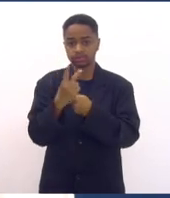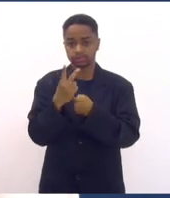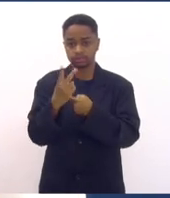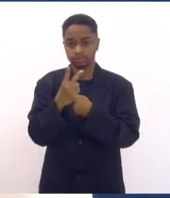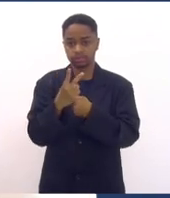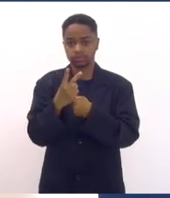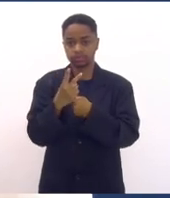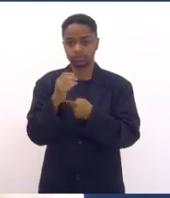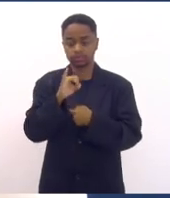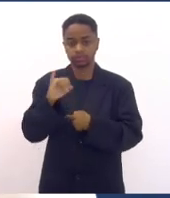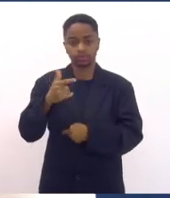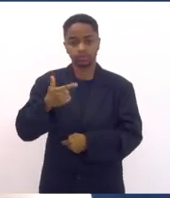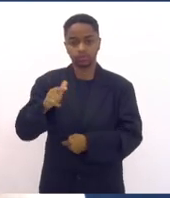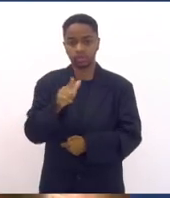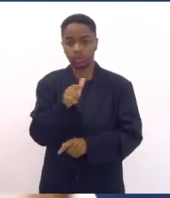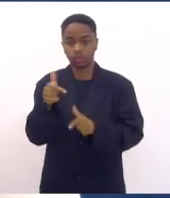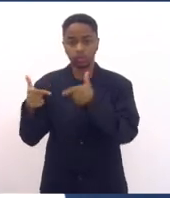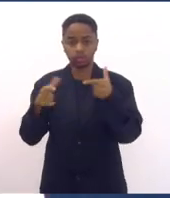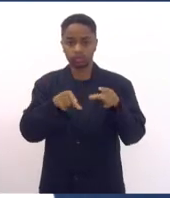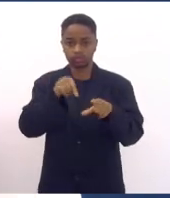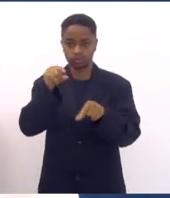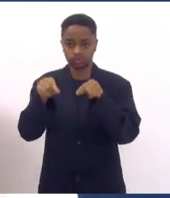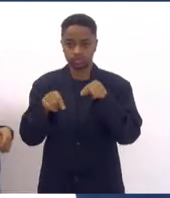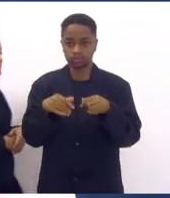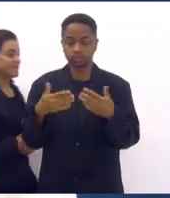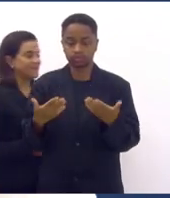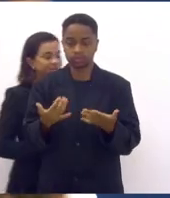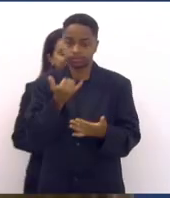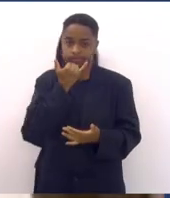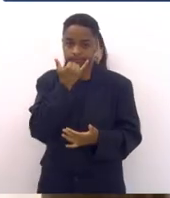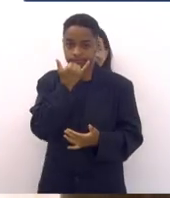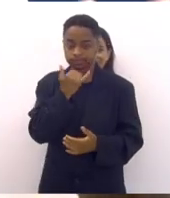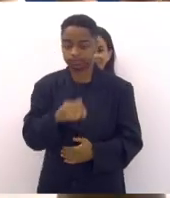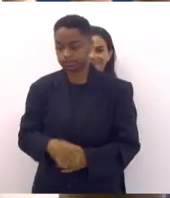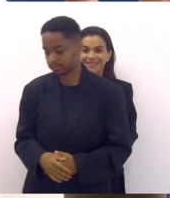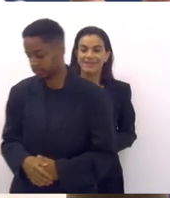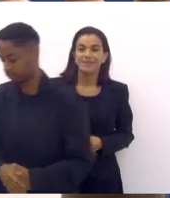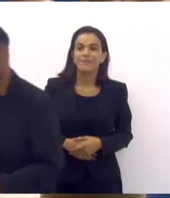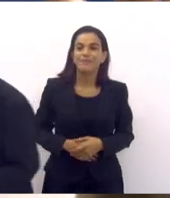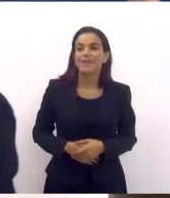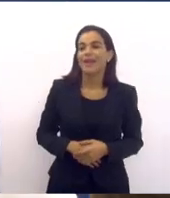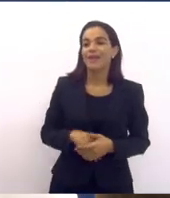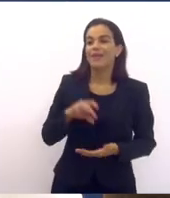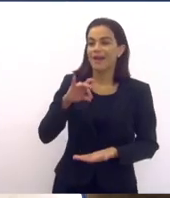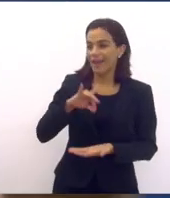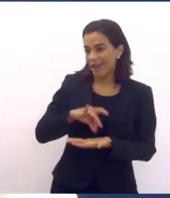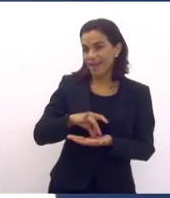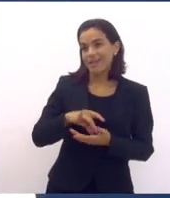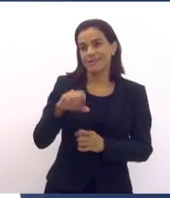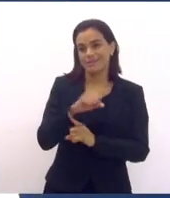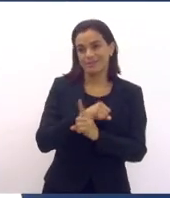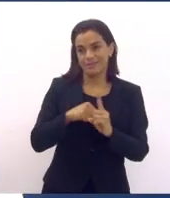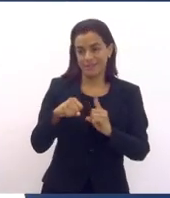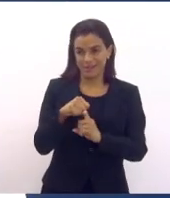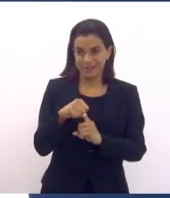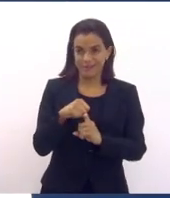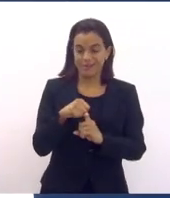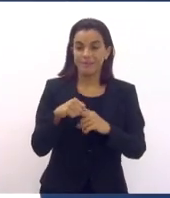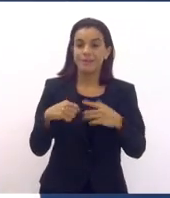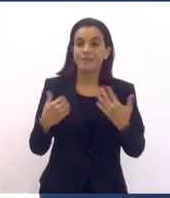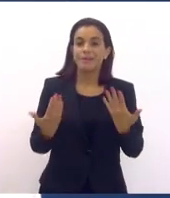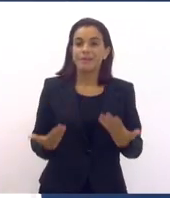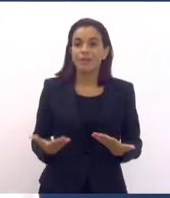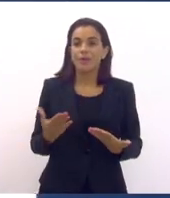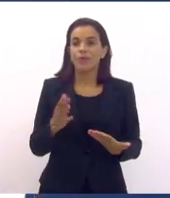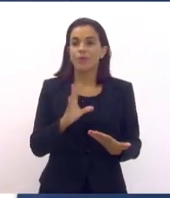tem outras opções eu tô sendo muito prático me perdoem mas é é é uma realidade da sociedade então no